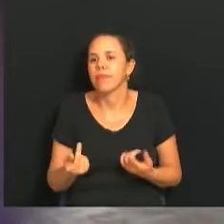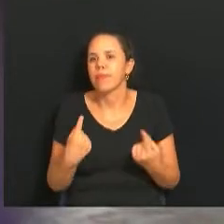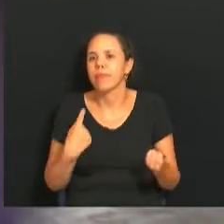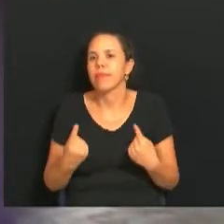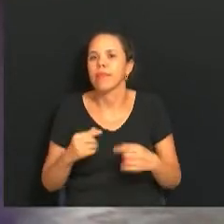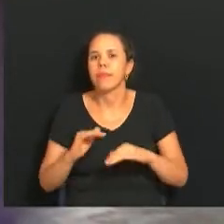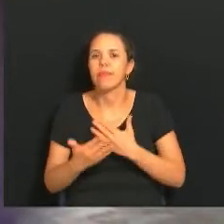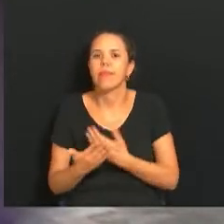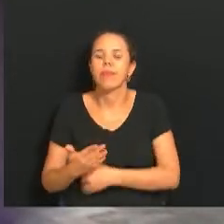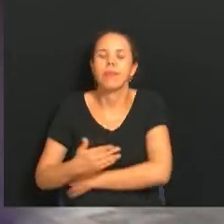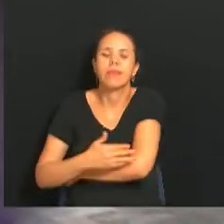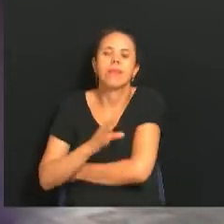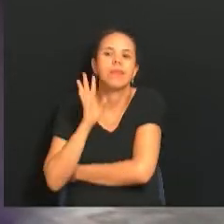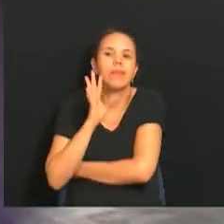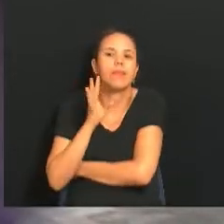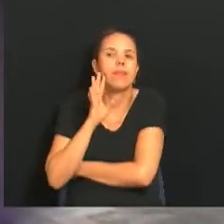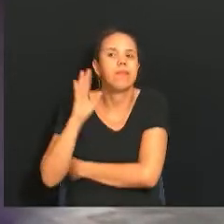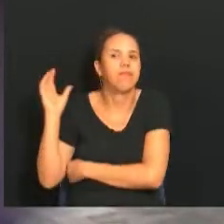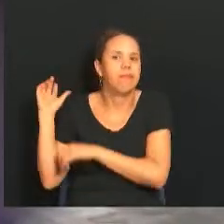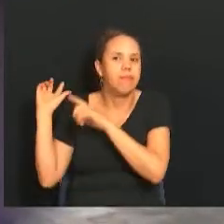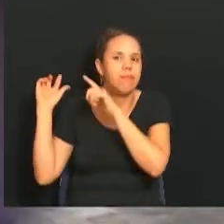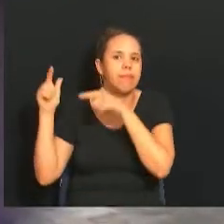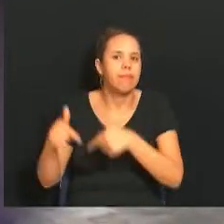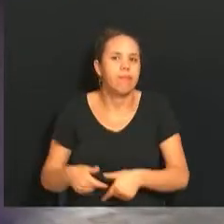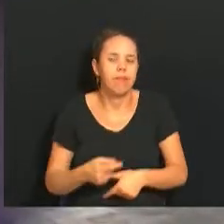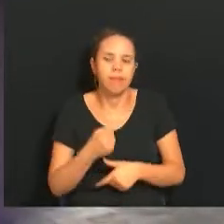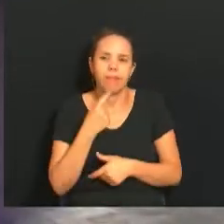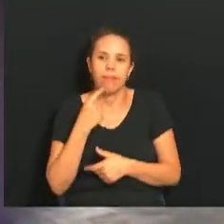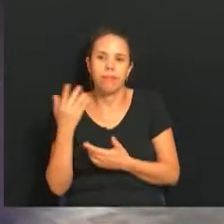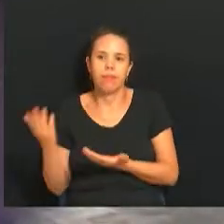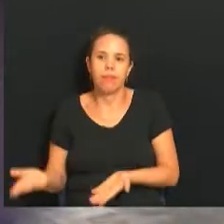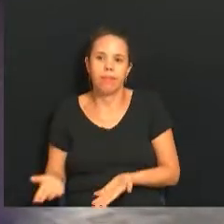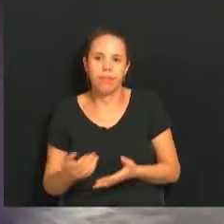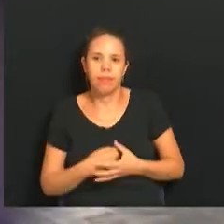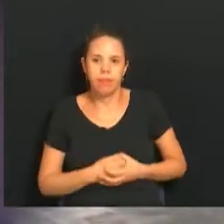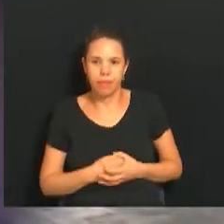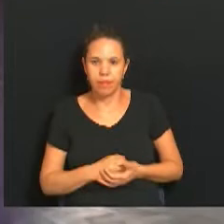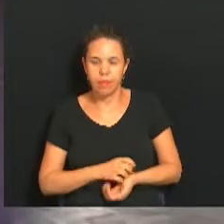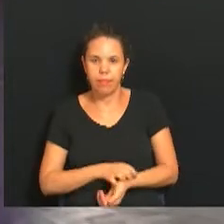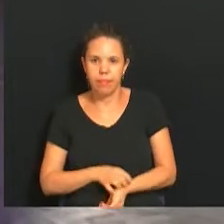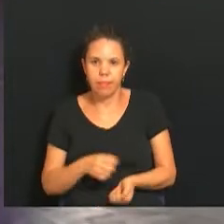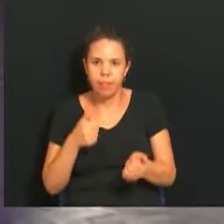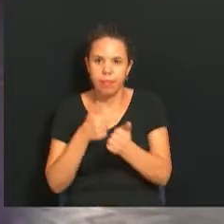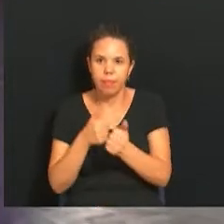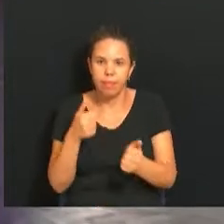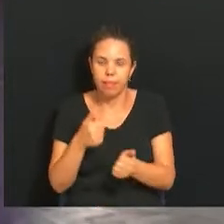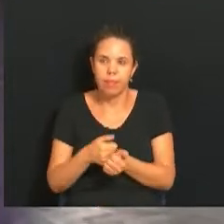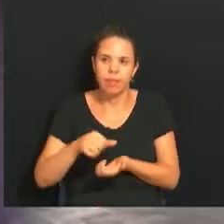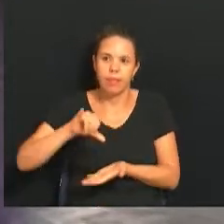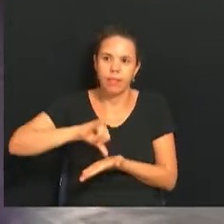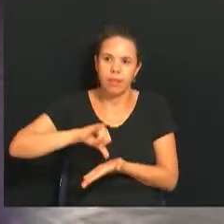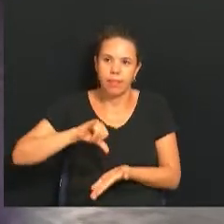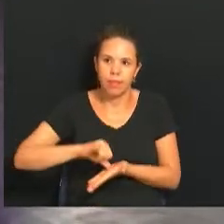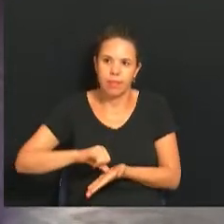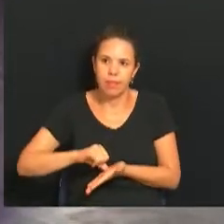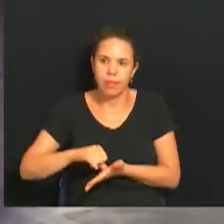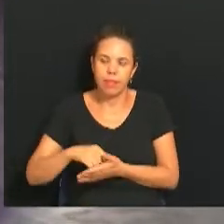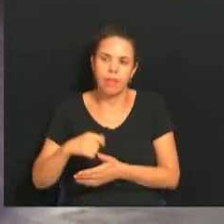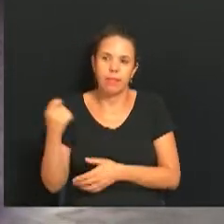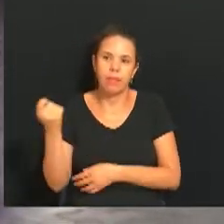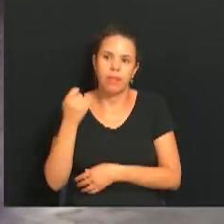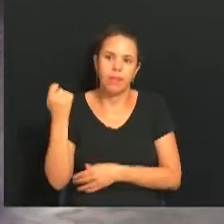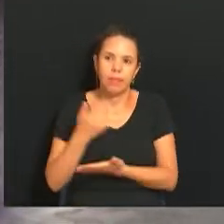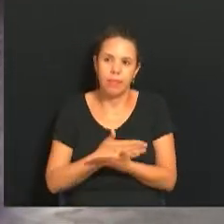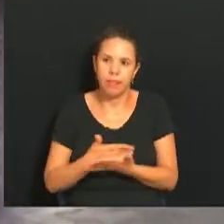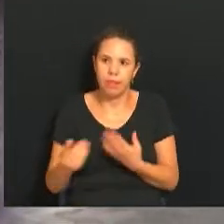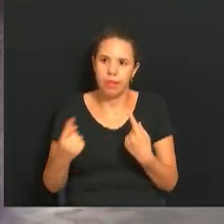Teixeira, um bairro bastante tradicional aqui na cidade de Campinas, bom, pertinho aqui da região central, fica na Zona Sul, onde começa a